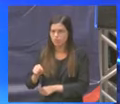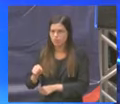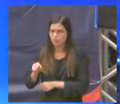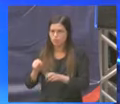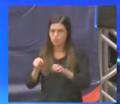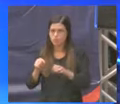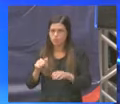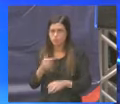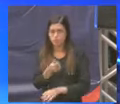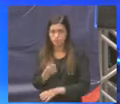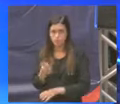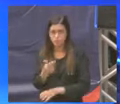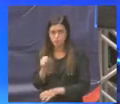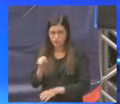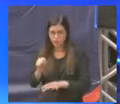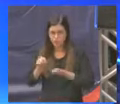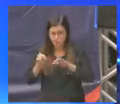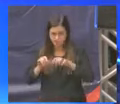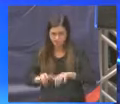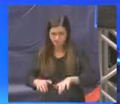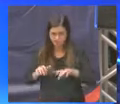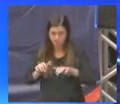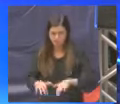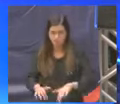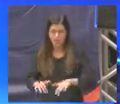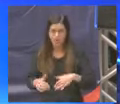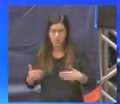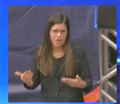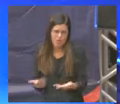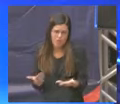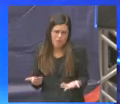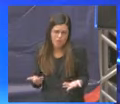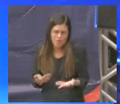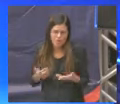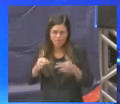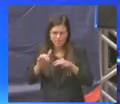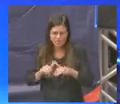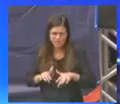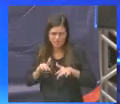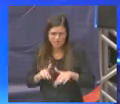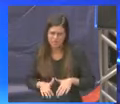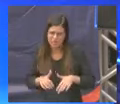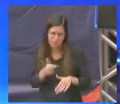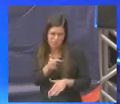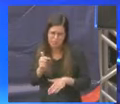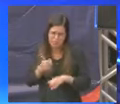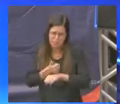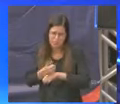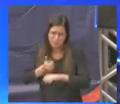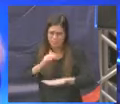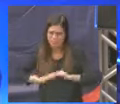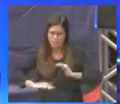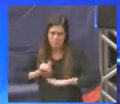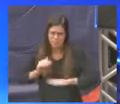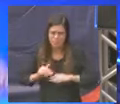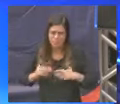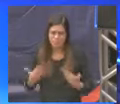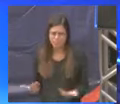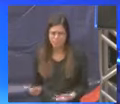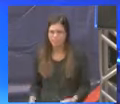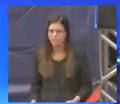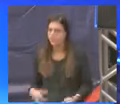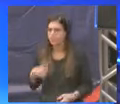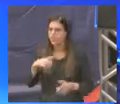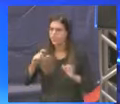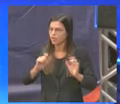digitadoras. Essas digitadoras estão em outras profissões que aconteceram e foram surgindo ao longo do tempo. Eu tenho uma